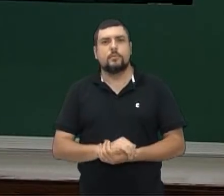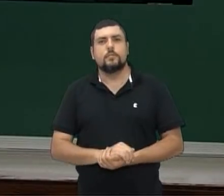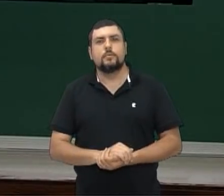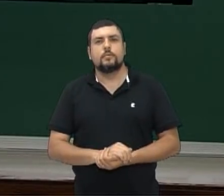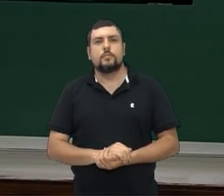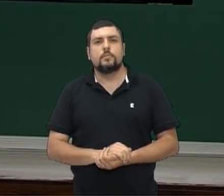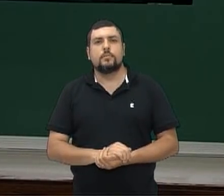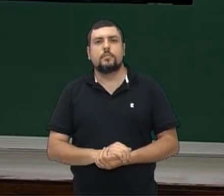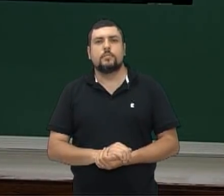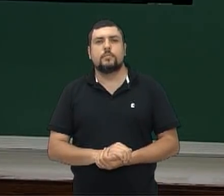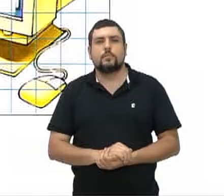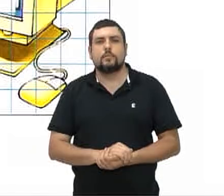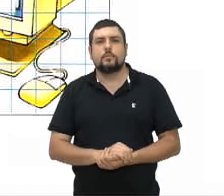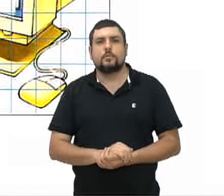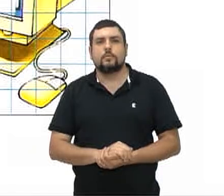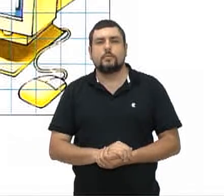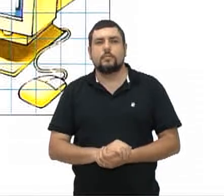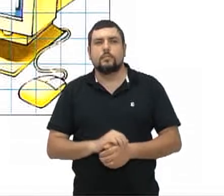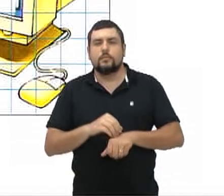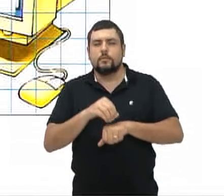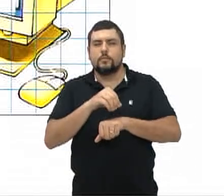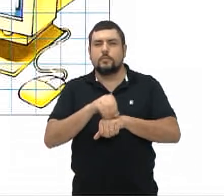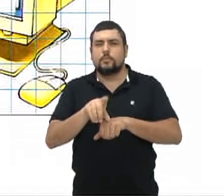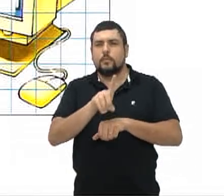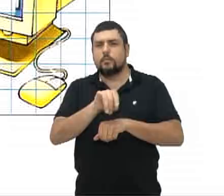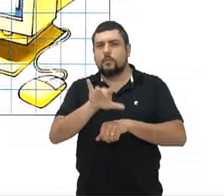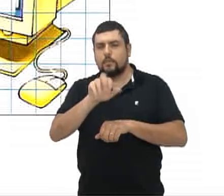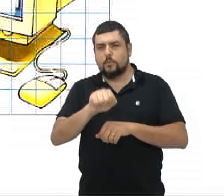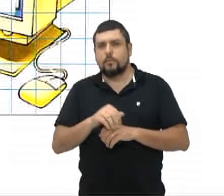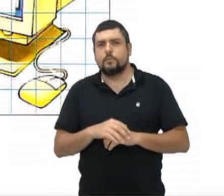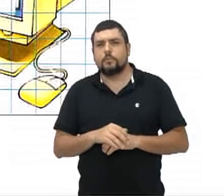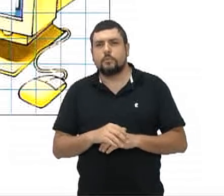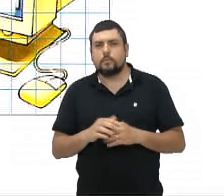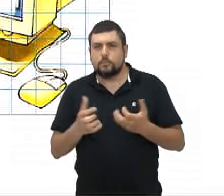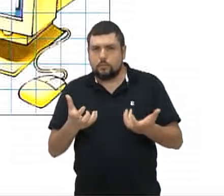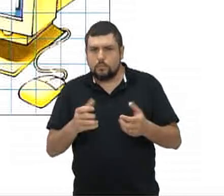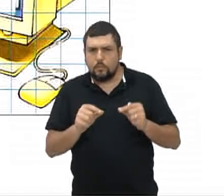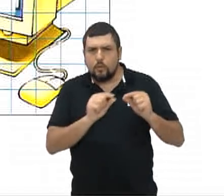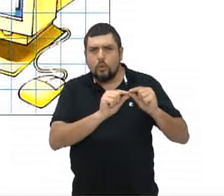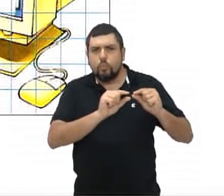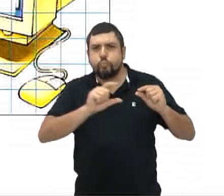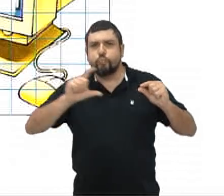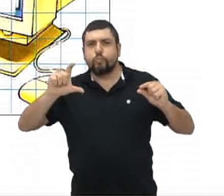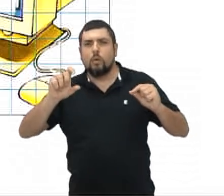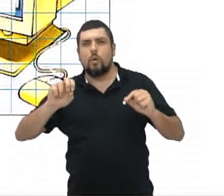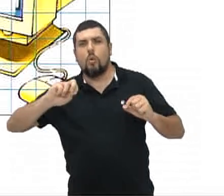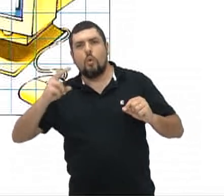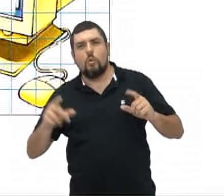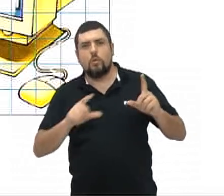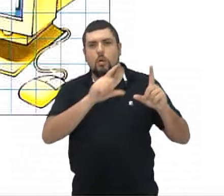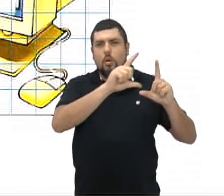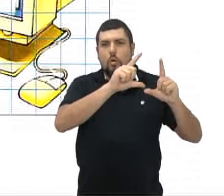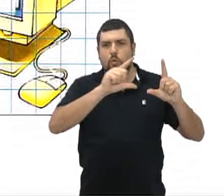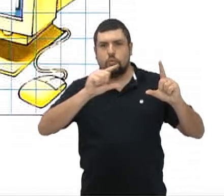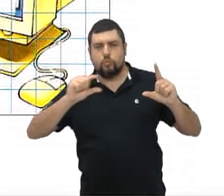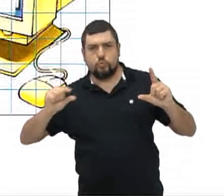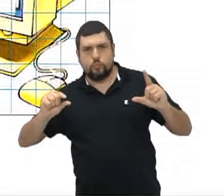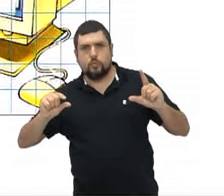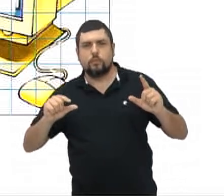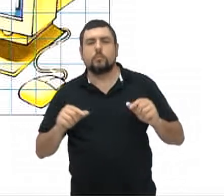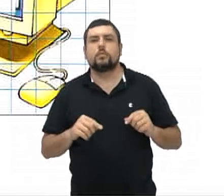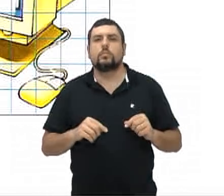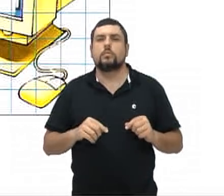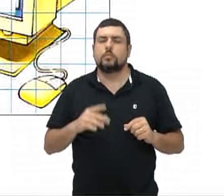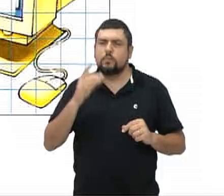Olha a dica. Quer reproduzir uma figura em tamanho maior ou menor do que a original?